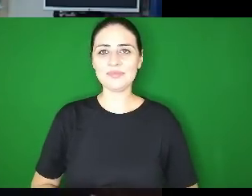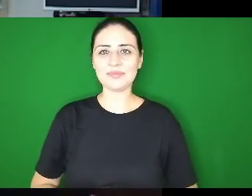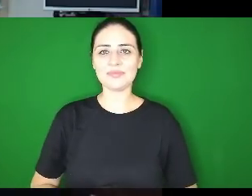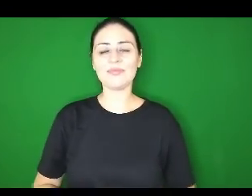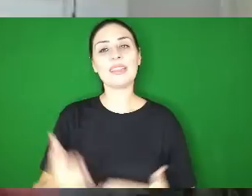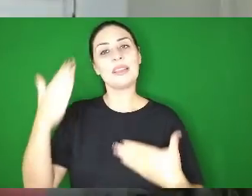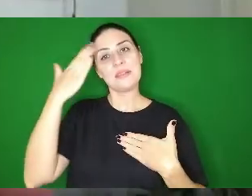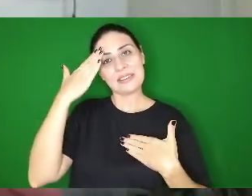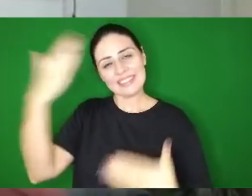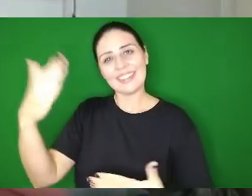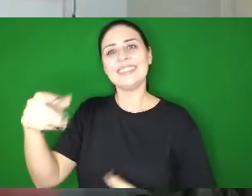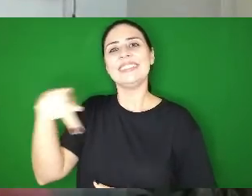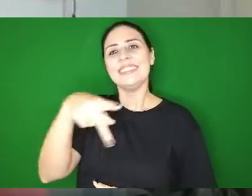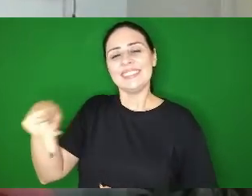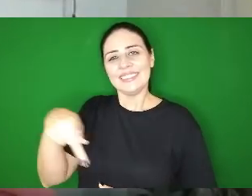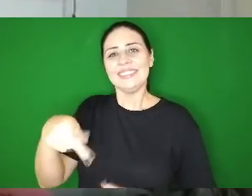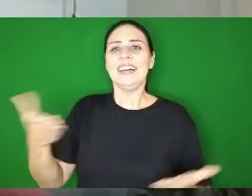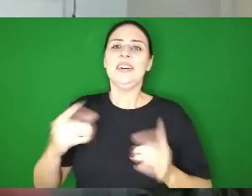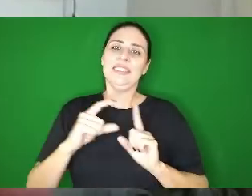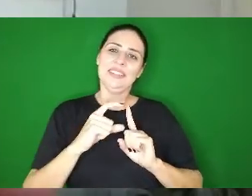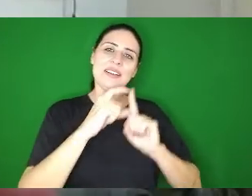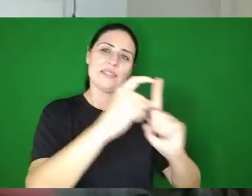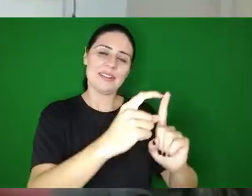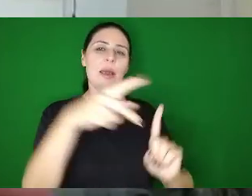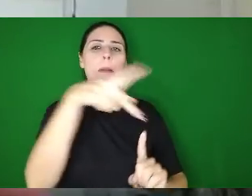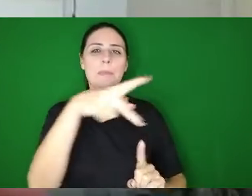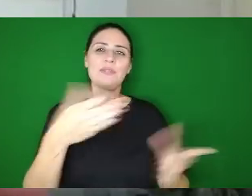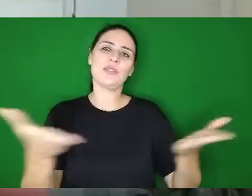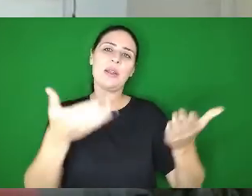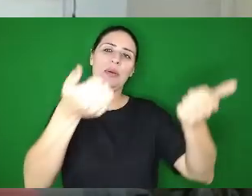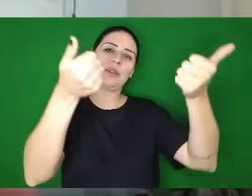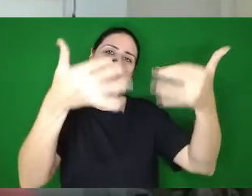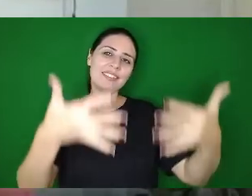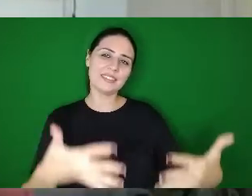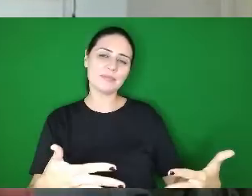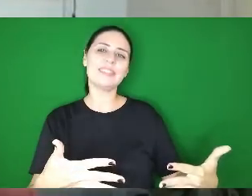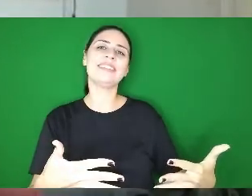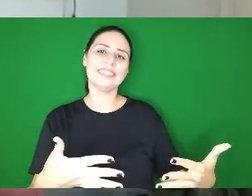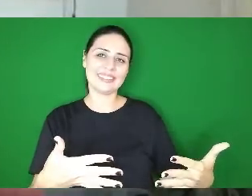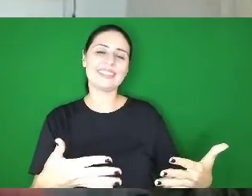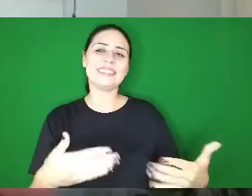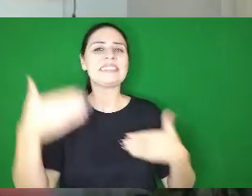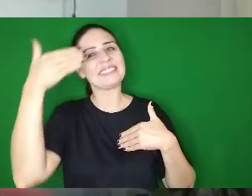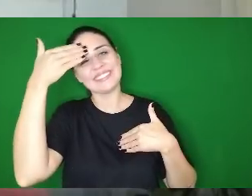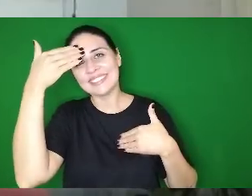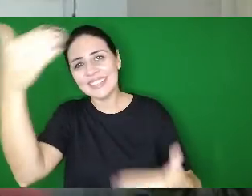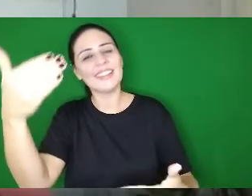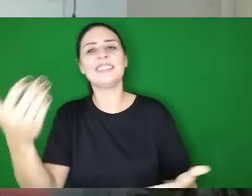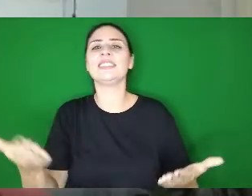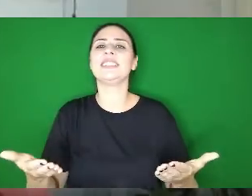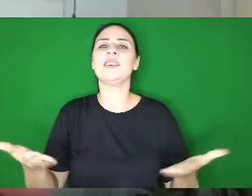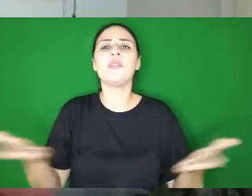Obrigada, professora. Vou abrir a palavra para a professora se manifestar, né? E gratidão